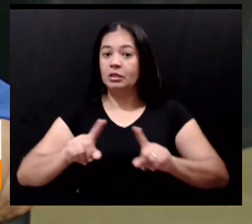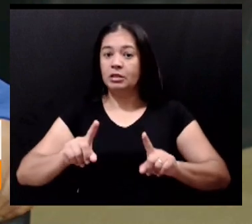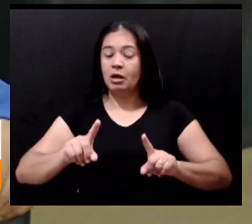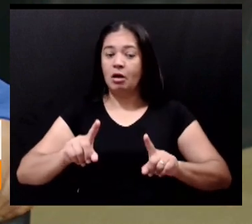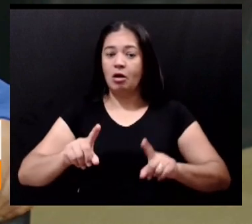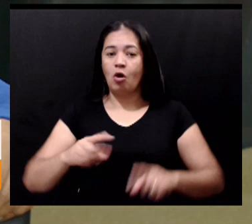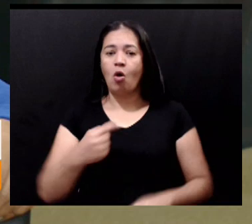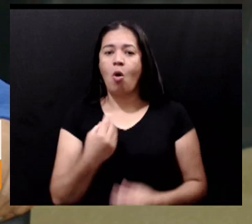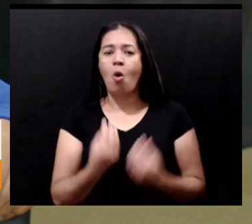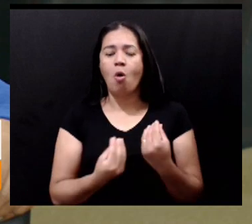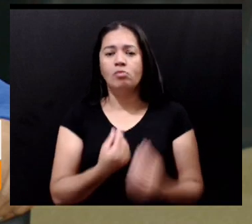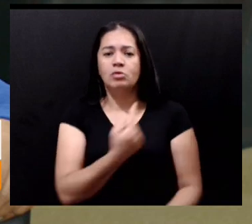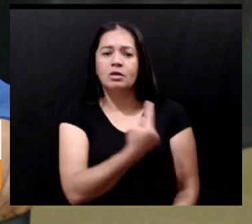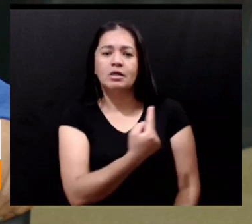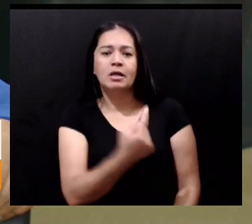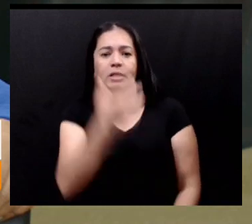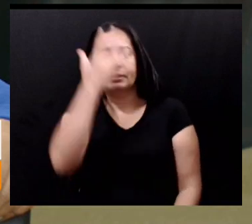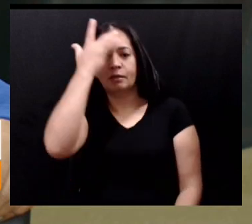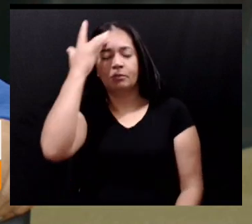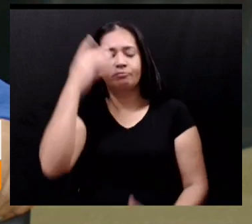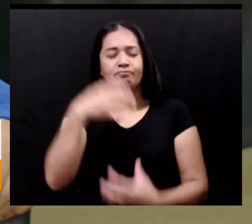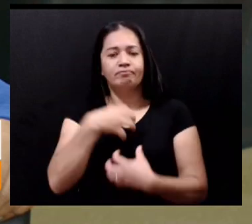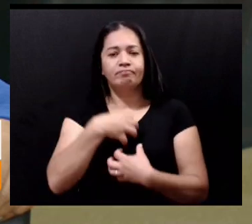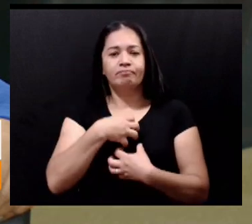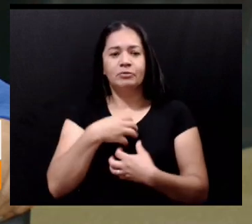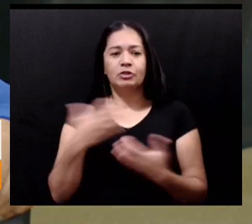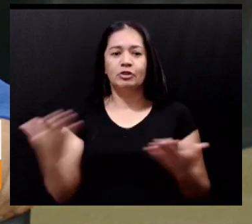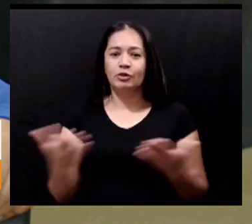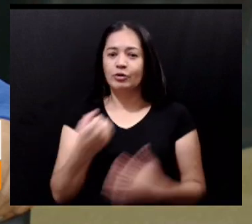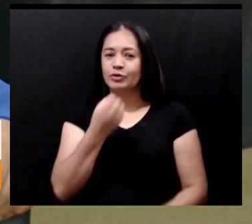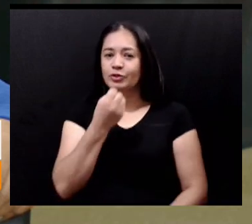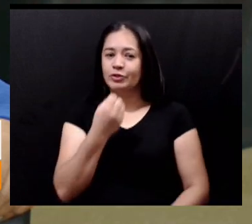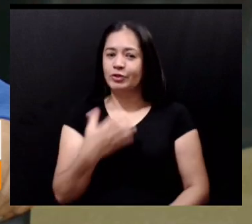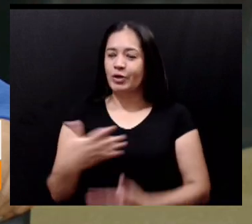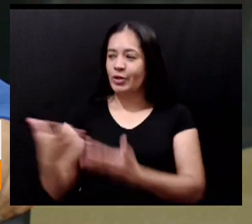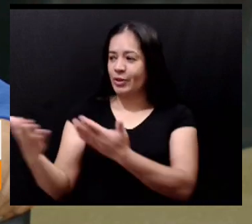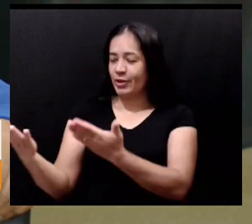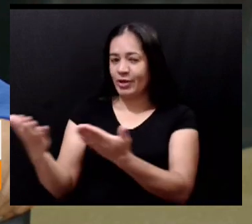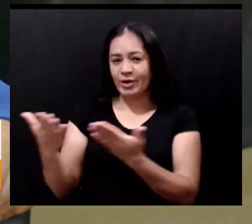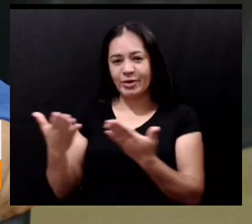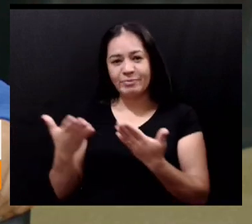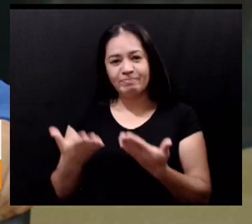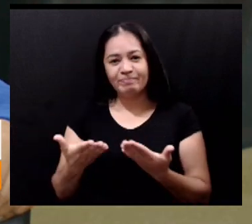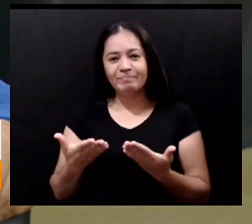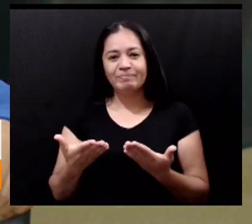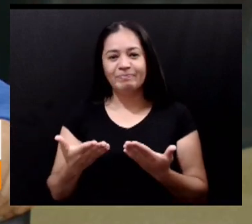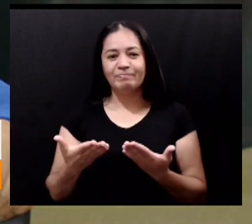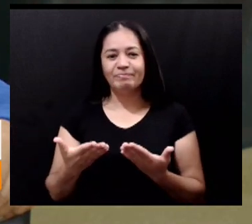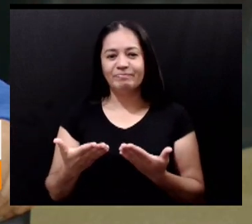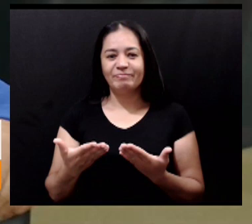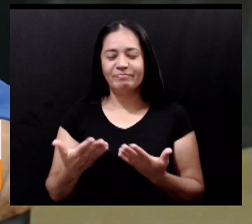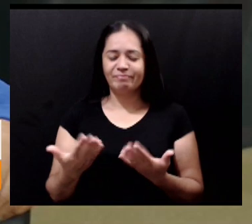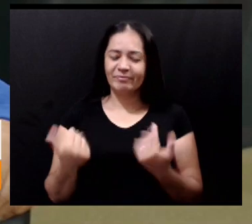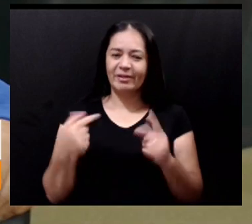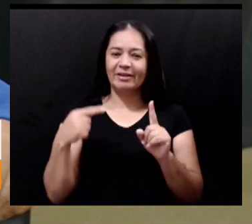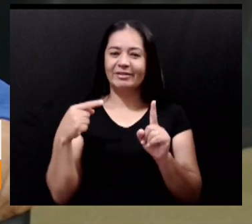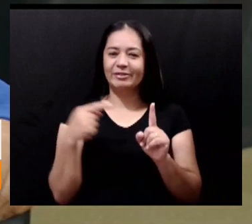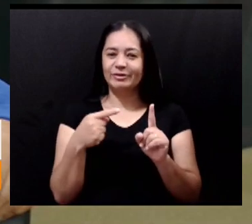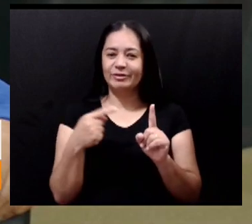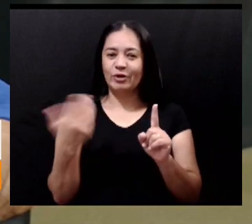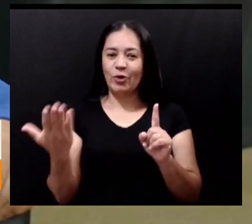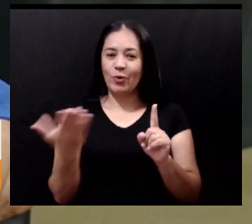E para essa abordagem, nós vamos dar as boas-vindas às nossas convidadas, né? Vamos lá, recebendo com a gente ao vivo aqui no